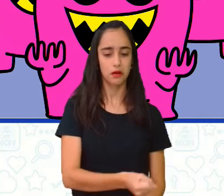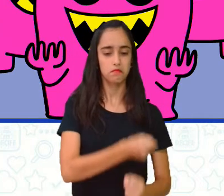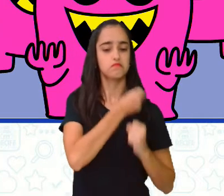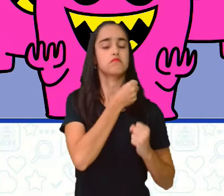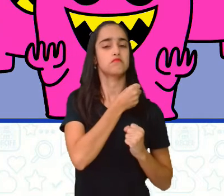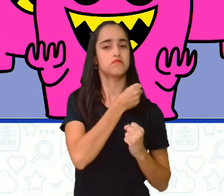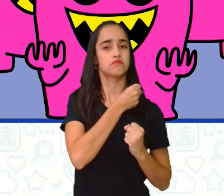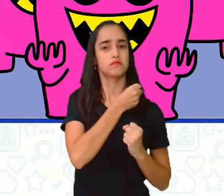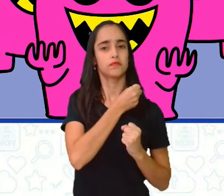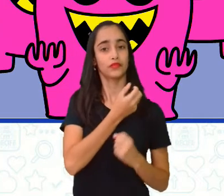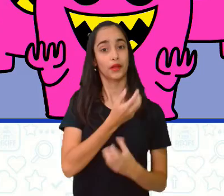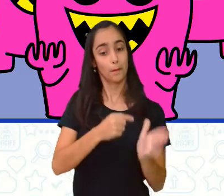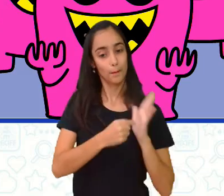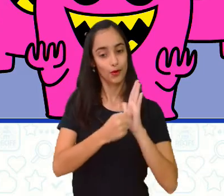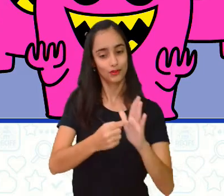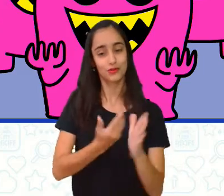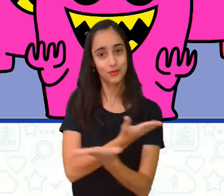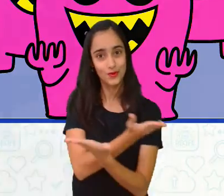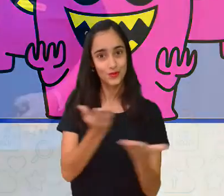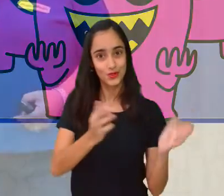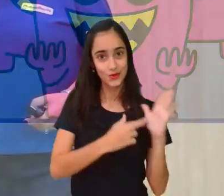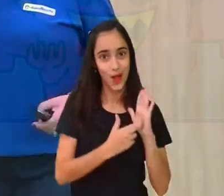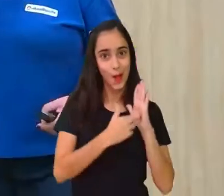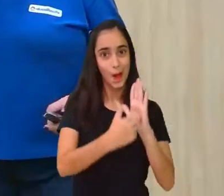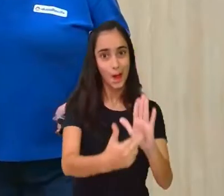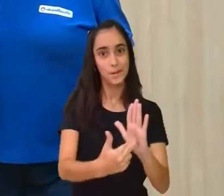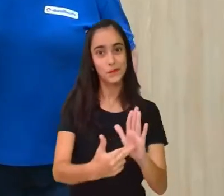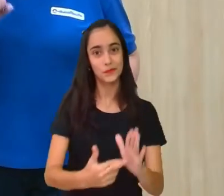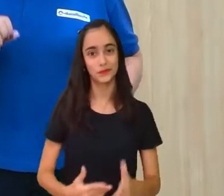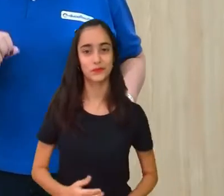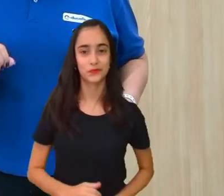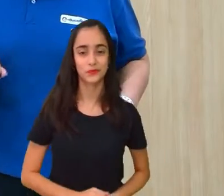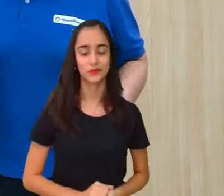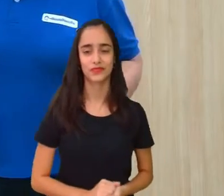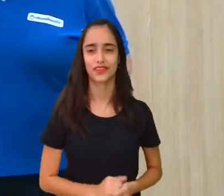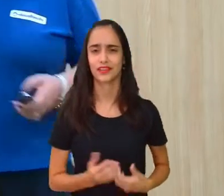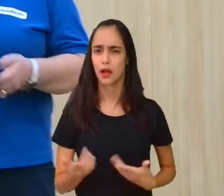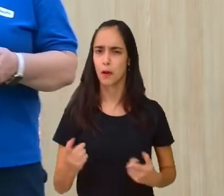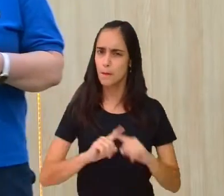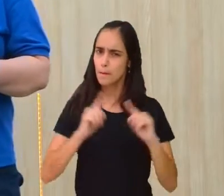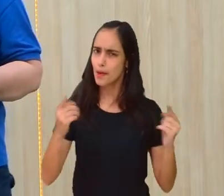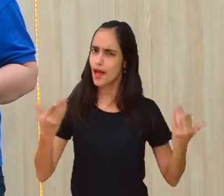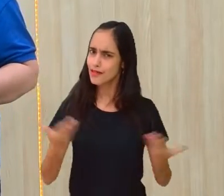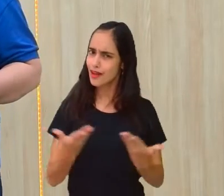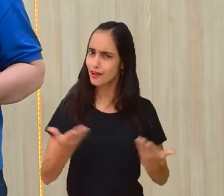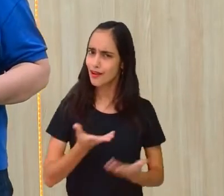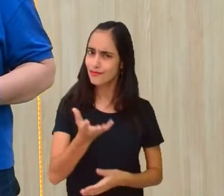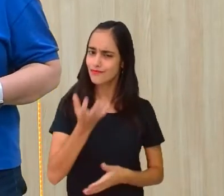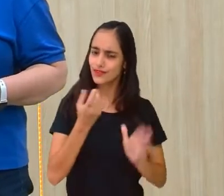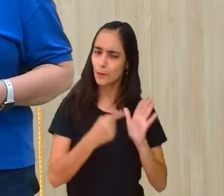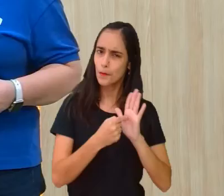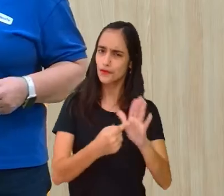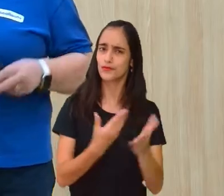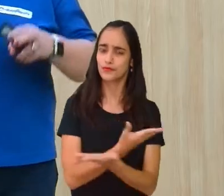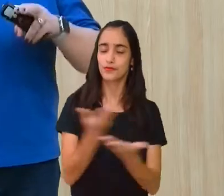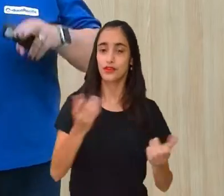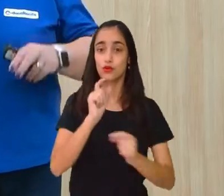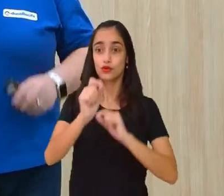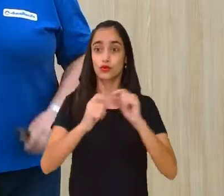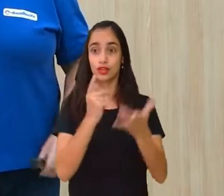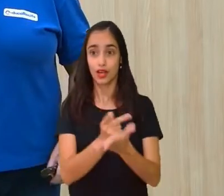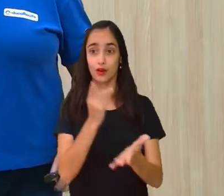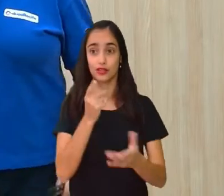vocês essa representação dos invasores. Mas agora eu quero mostrar a vocês o que acontece, né, diante de